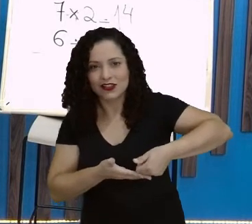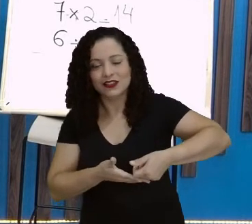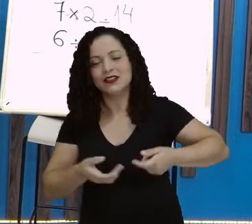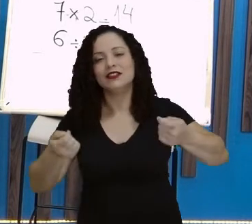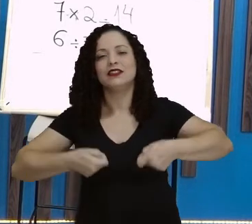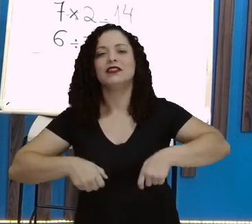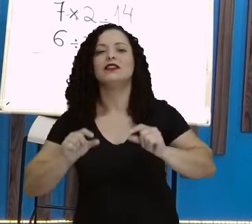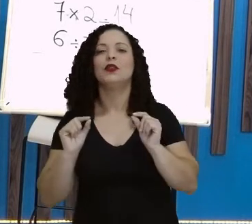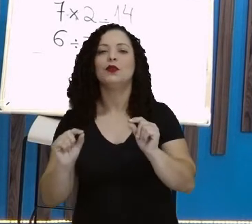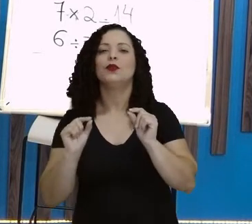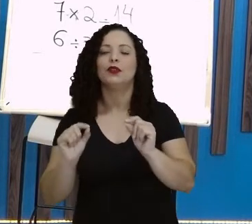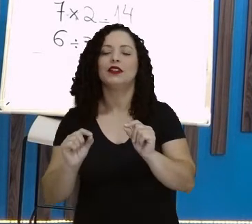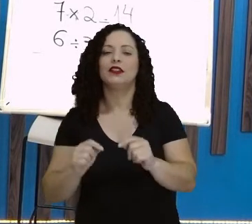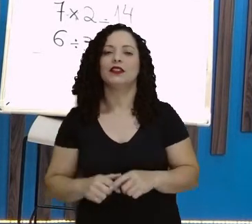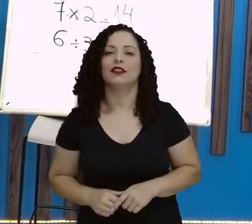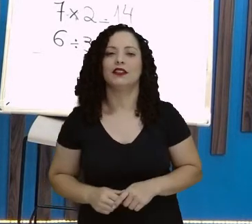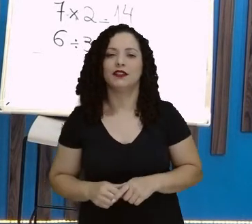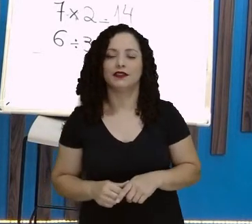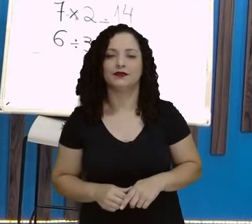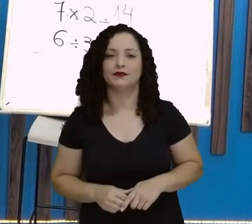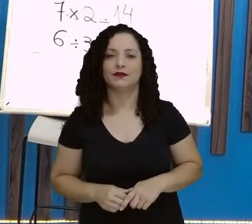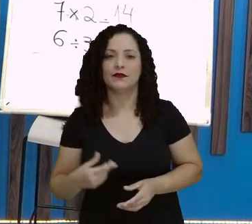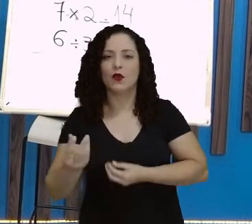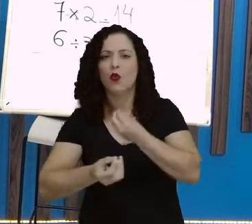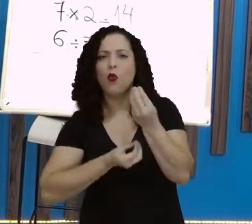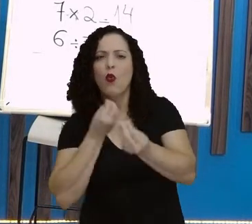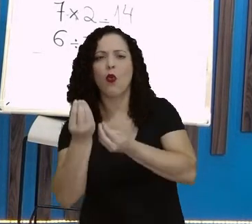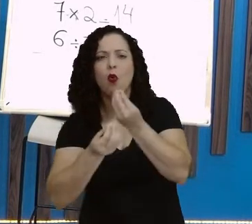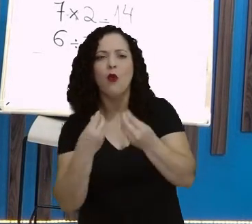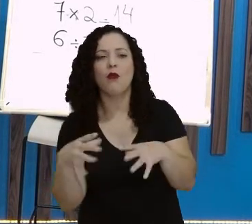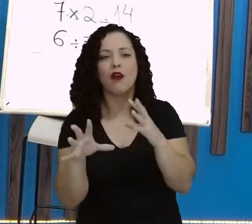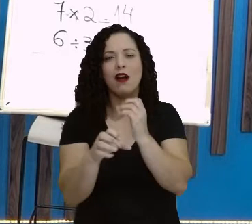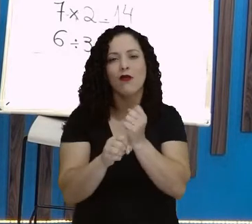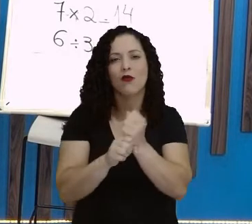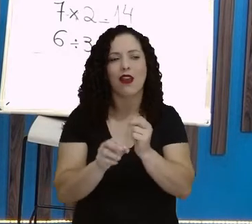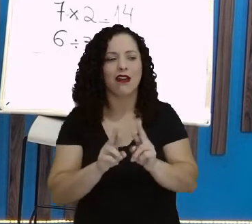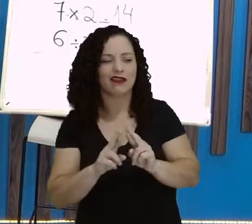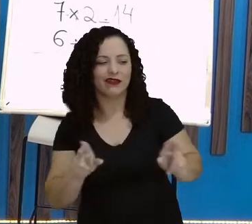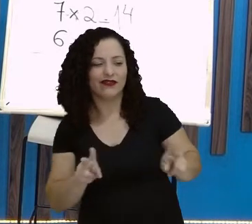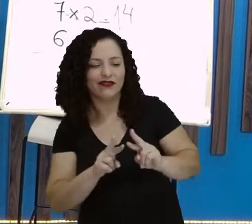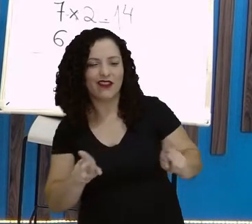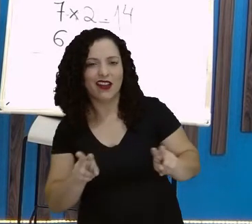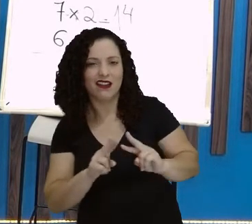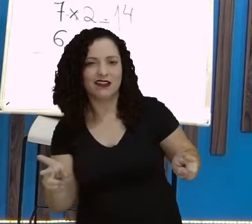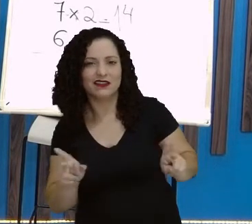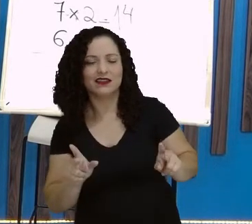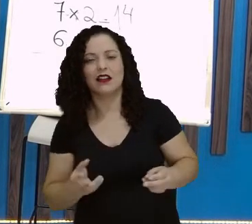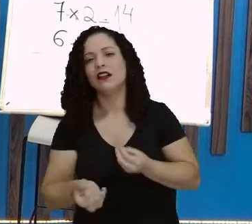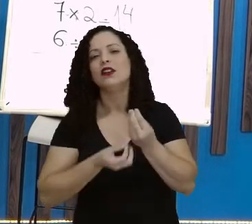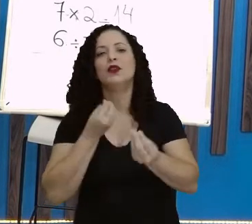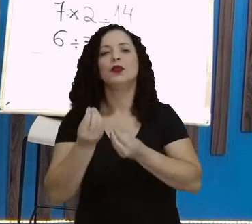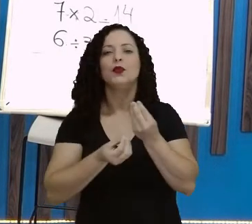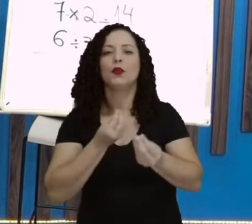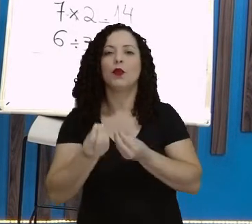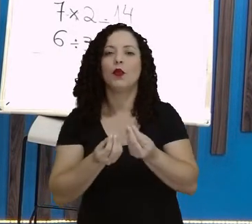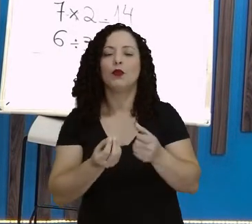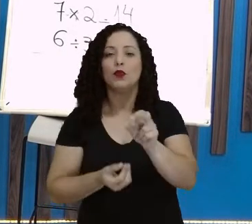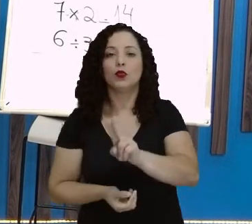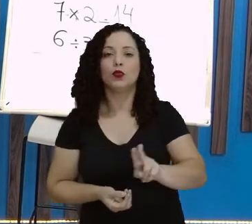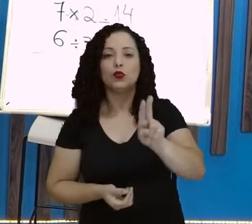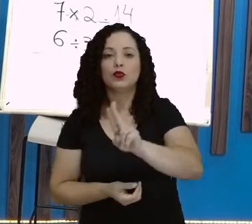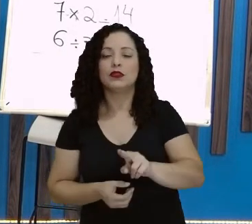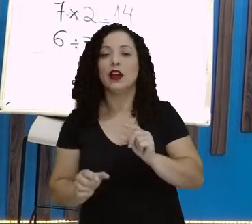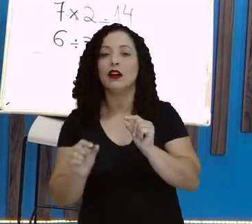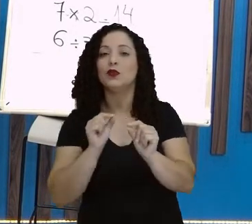precisa fazer o quê? Como é que a gente calcula uma diferença, né? Como é que a gente faz aí uma diferença? Utilizando mais